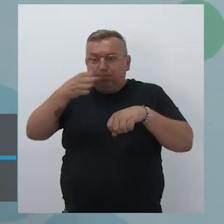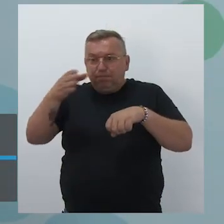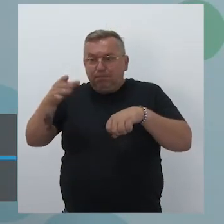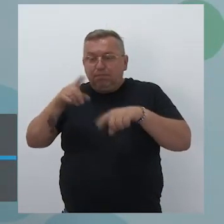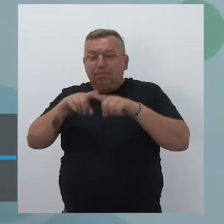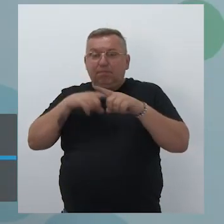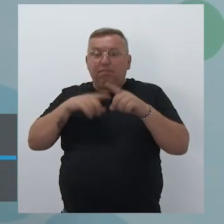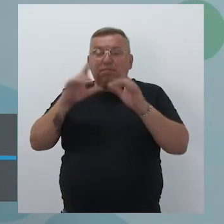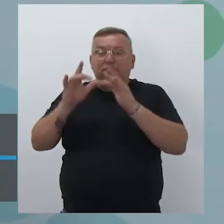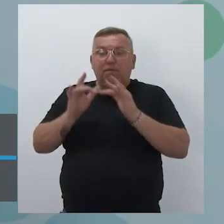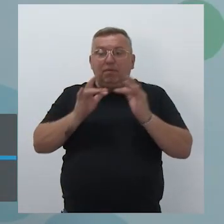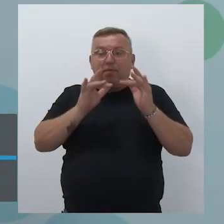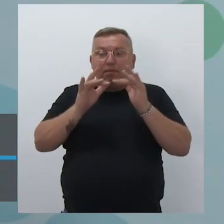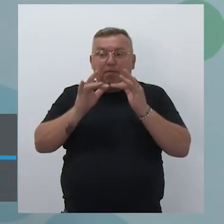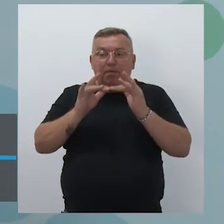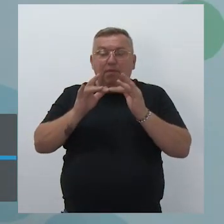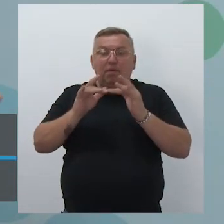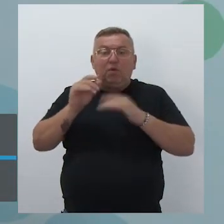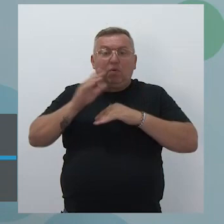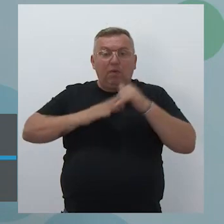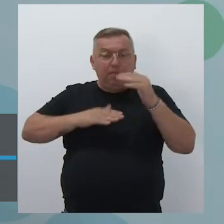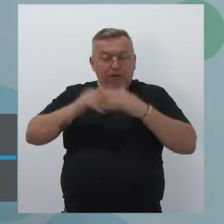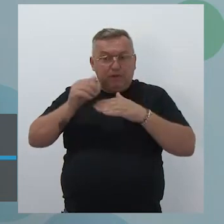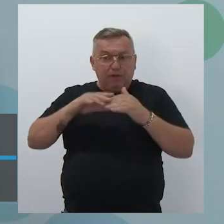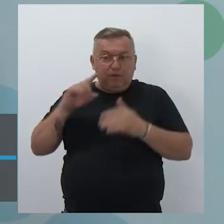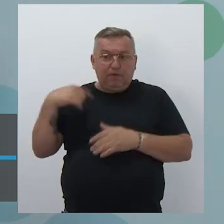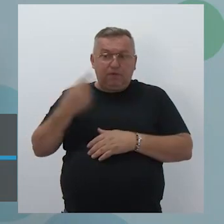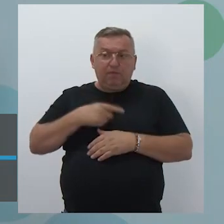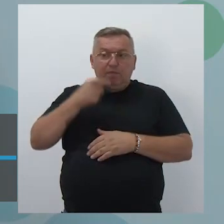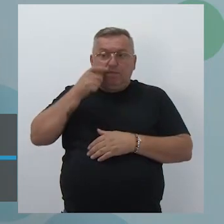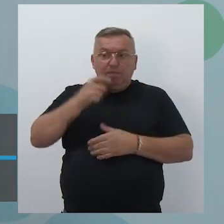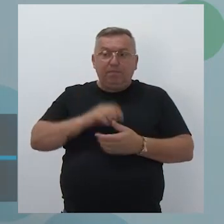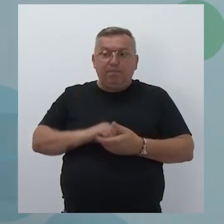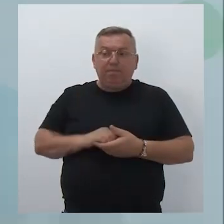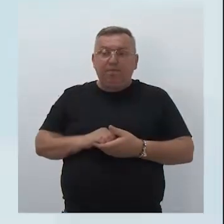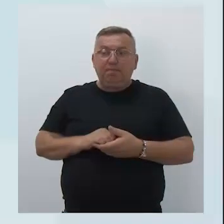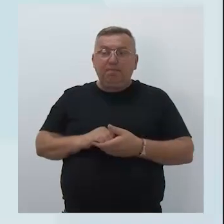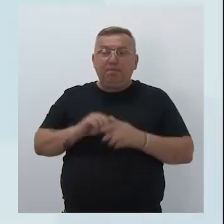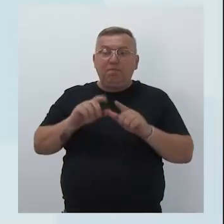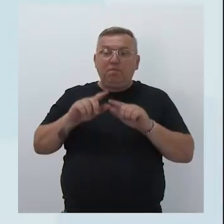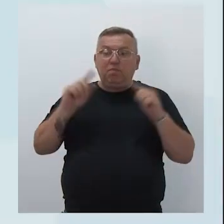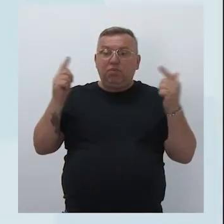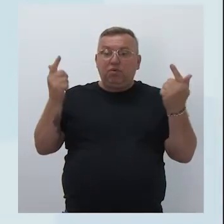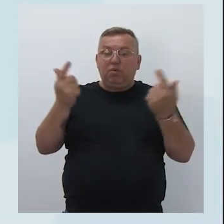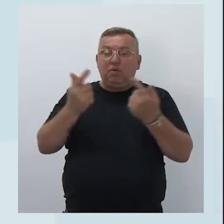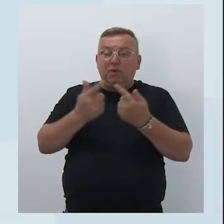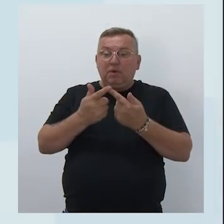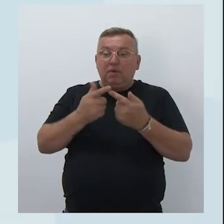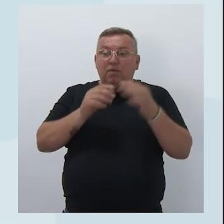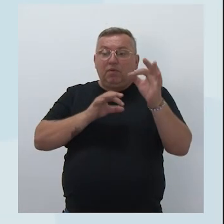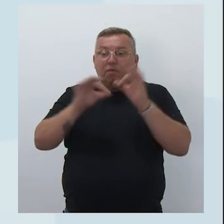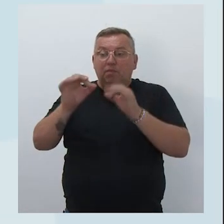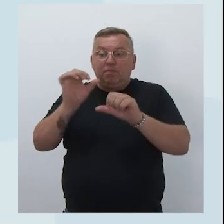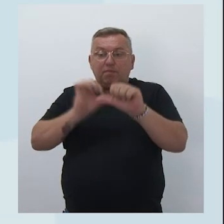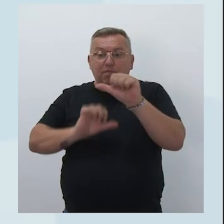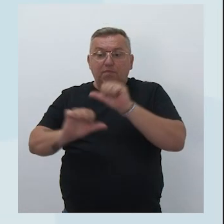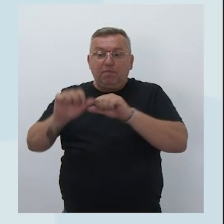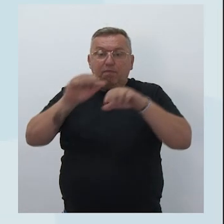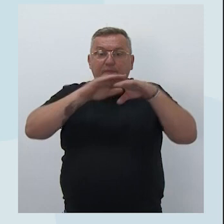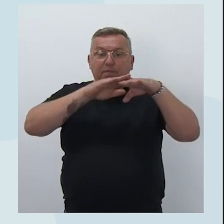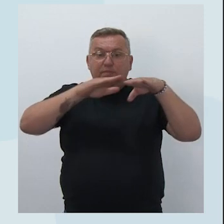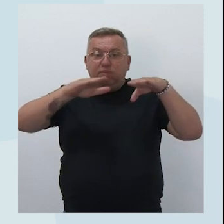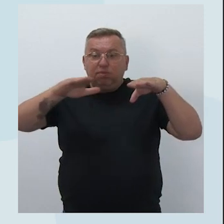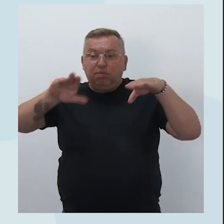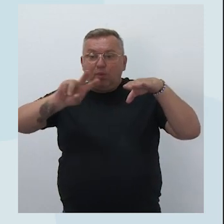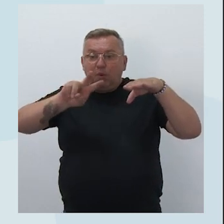em relação com a habilidade que a gente leu anteriormente. Geografia propõe os processos de transformação